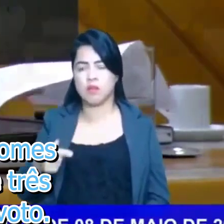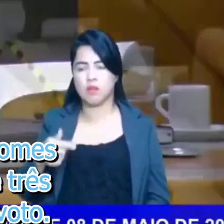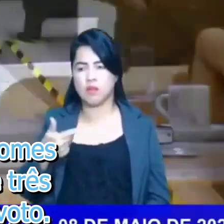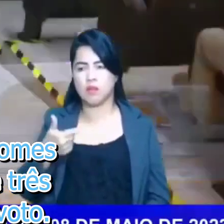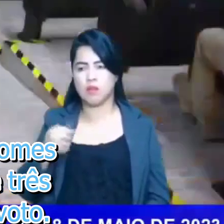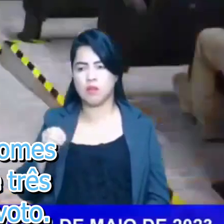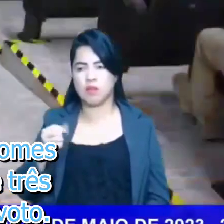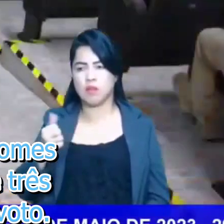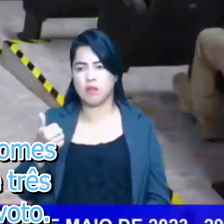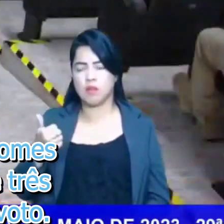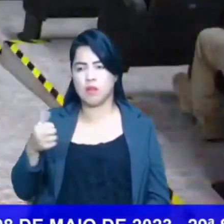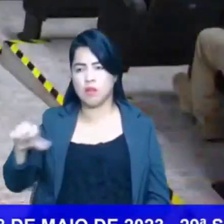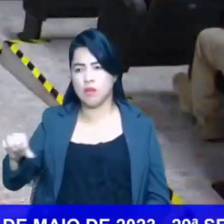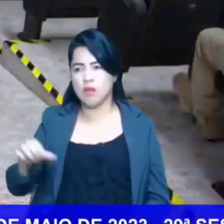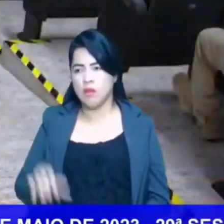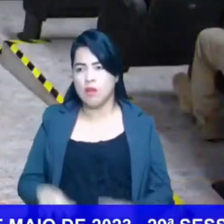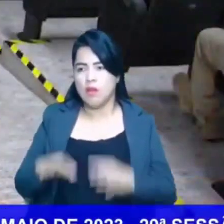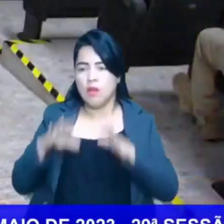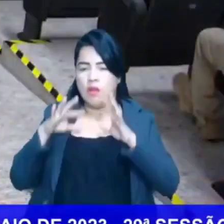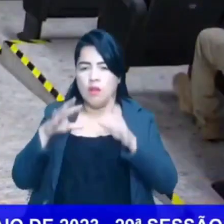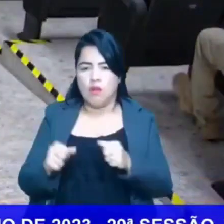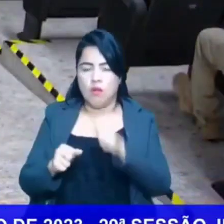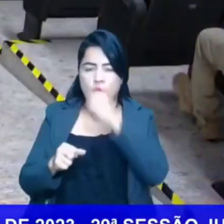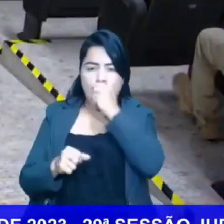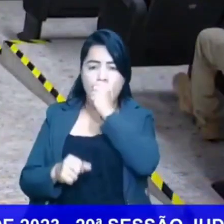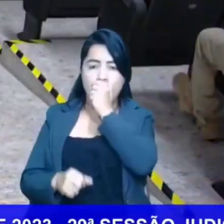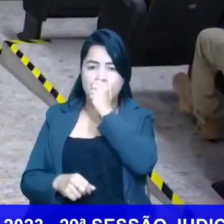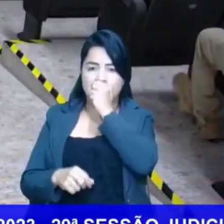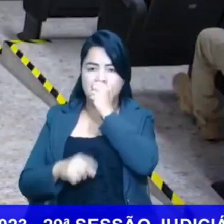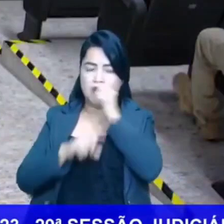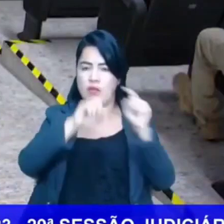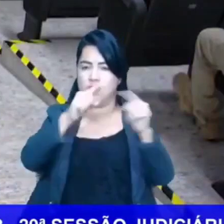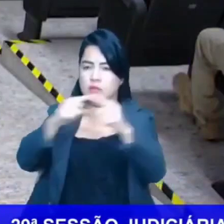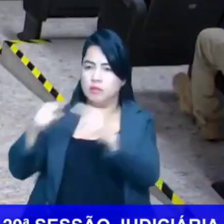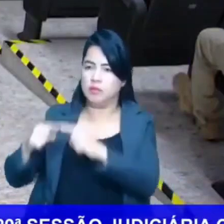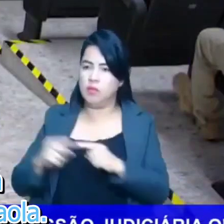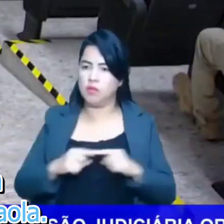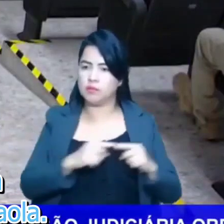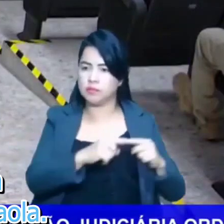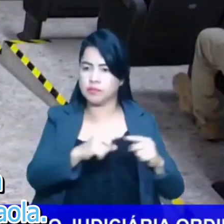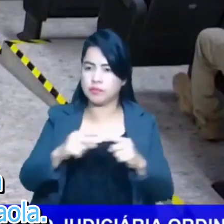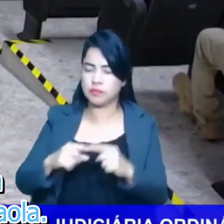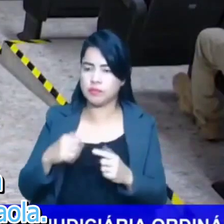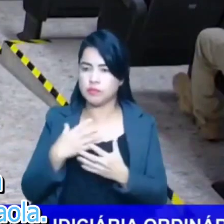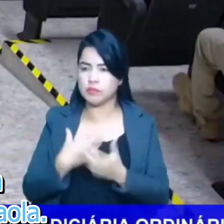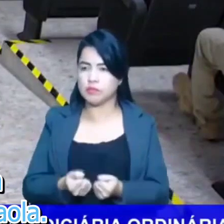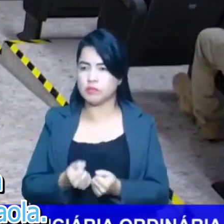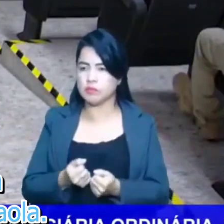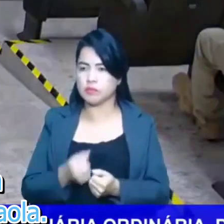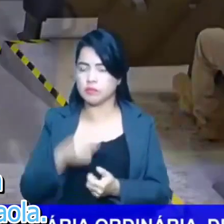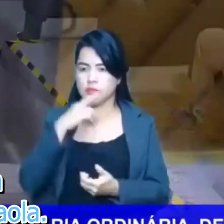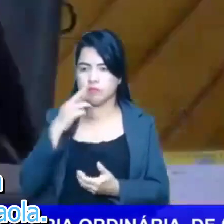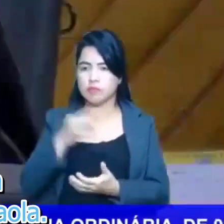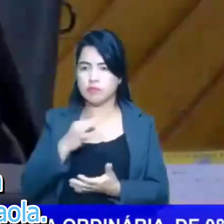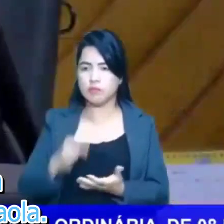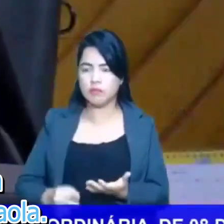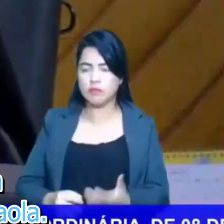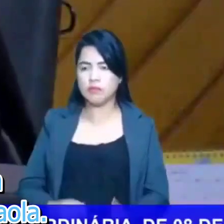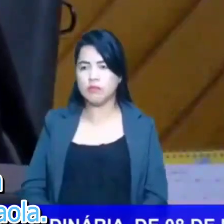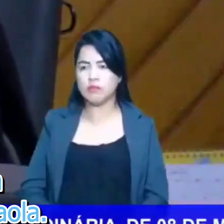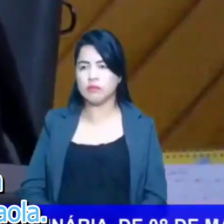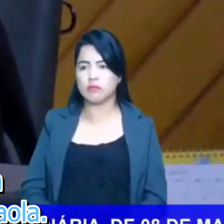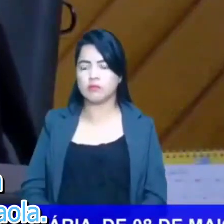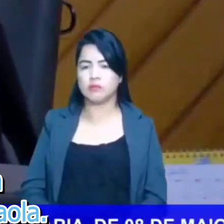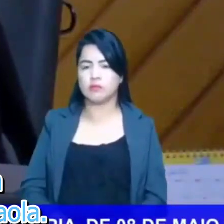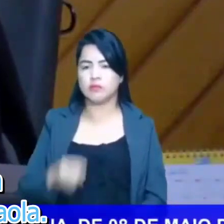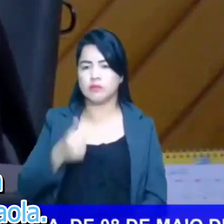23.607/2019. Como voto. Ok, todo mundo de acordo? Imagem ampla do contas plenário. Contas aprovadas, então, termos do voto da relatora. Imagem. Vamos